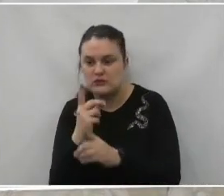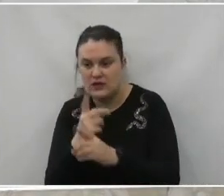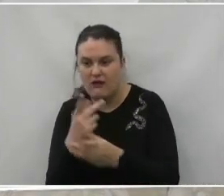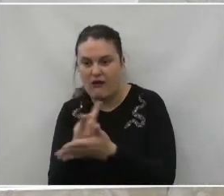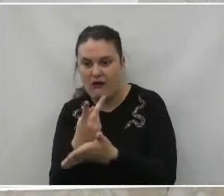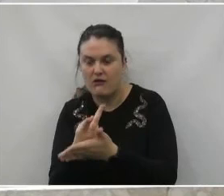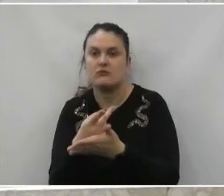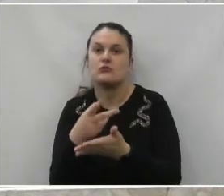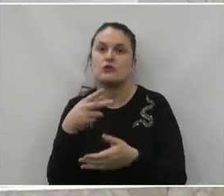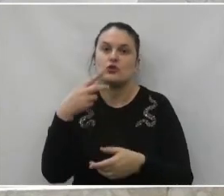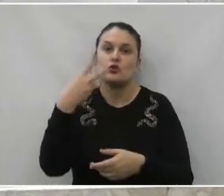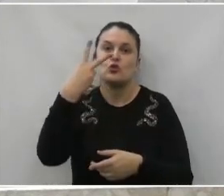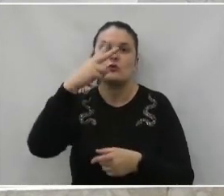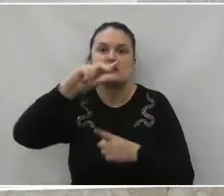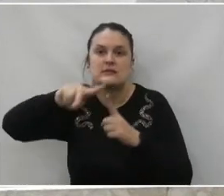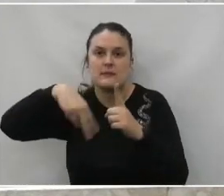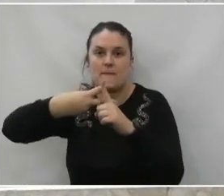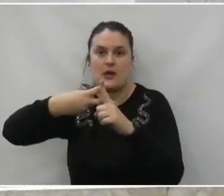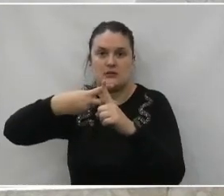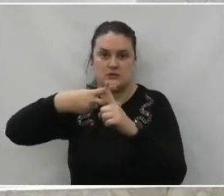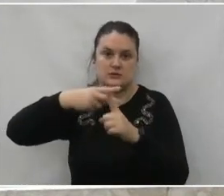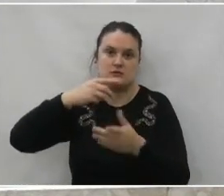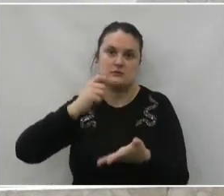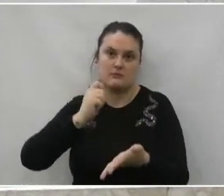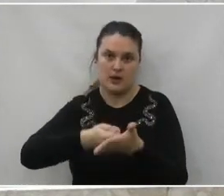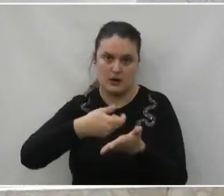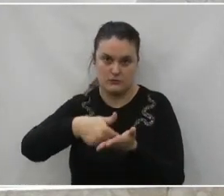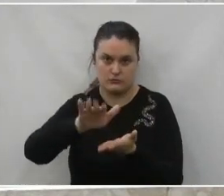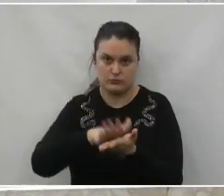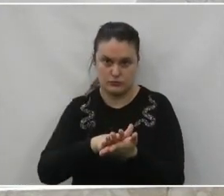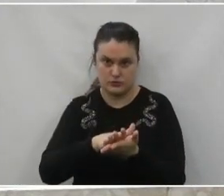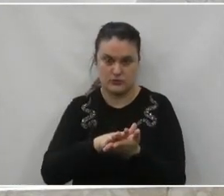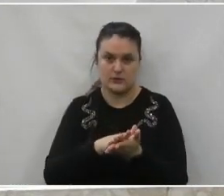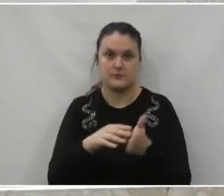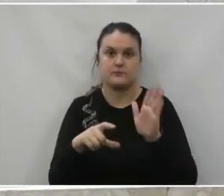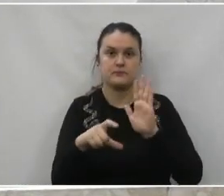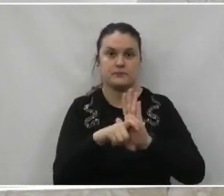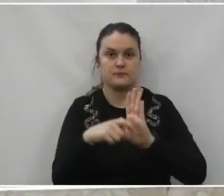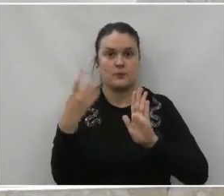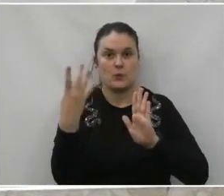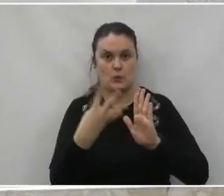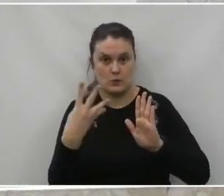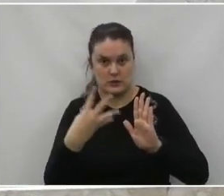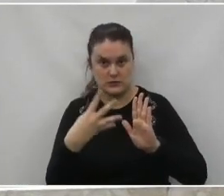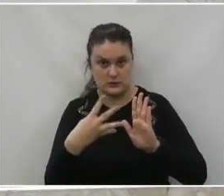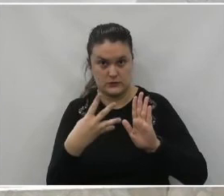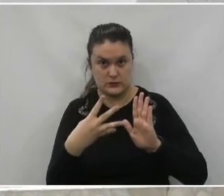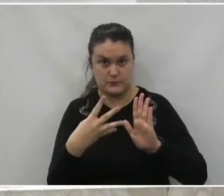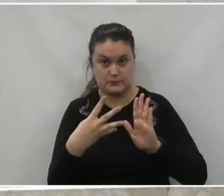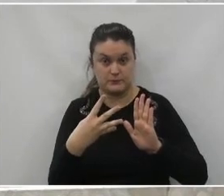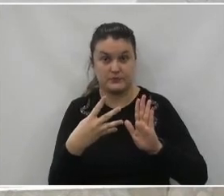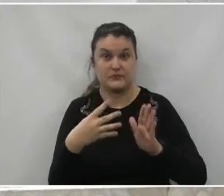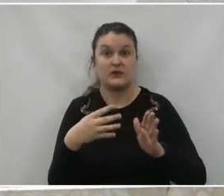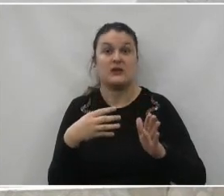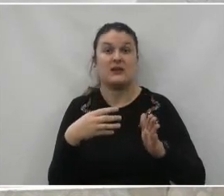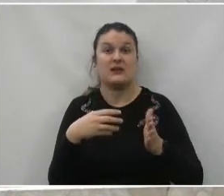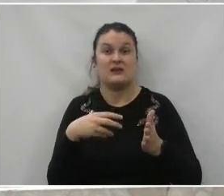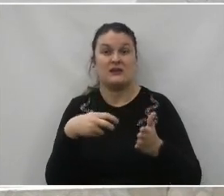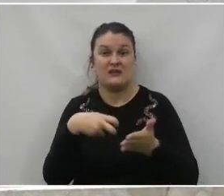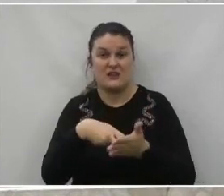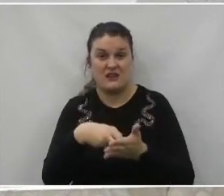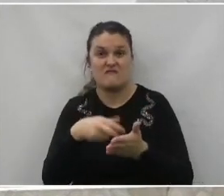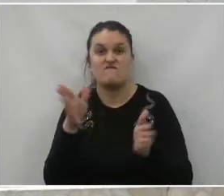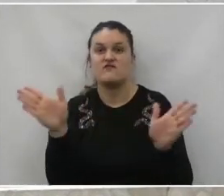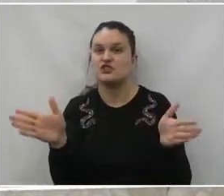dobro, sem prejuízo das demais sanções aplicáveis. Parágrafo 4º. A penalidade de suspensão